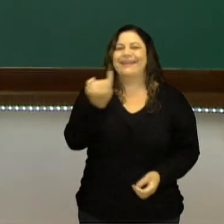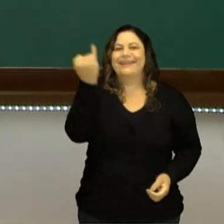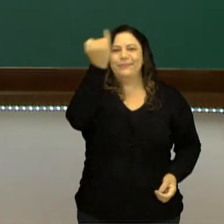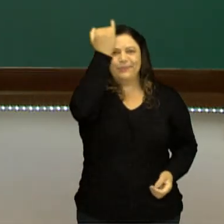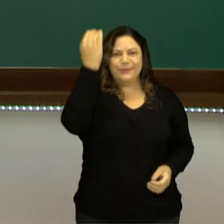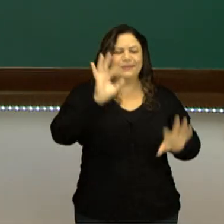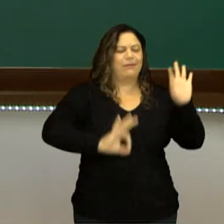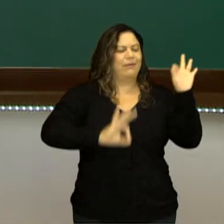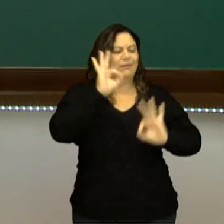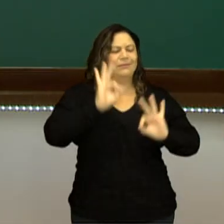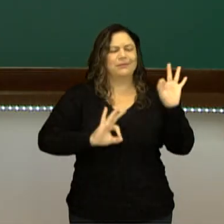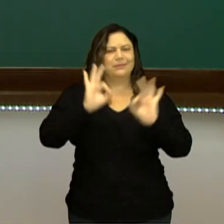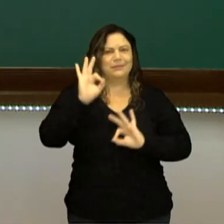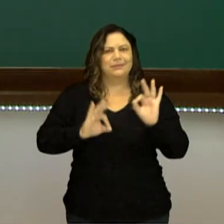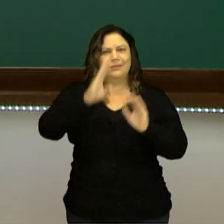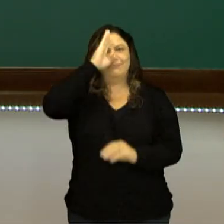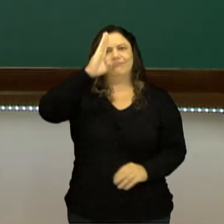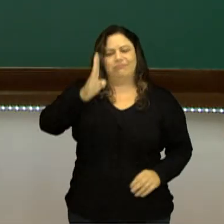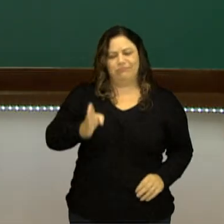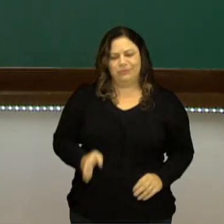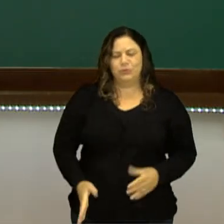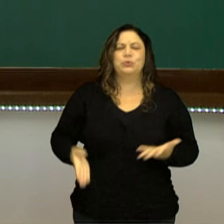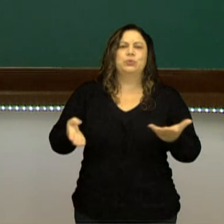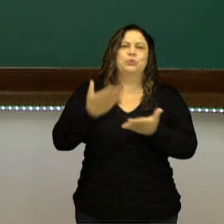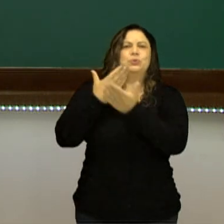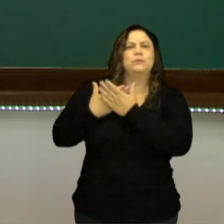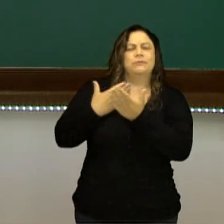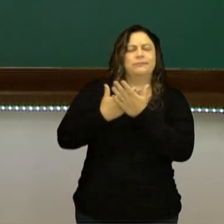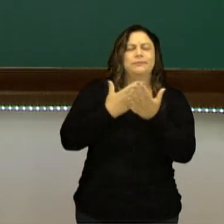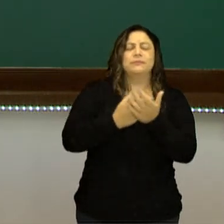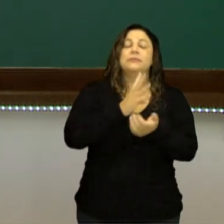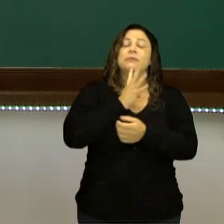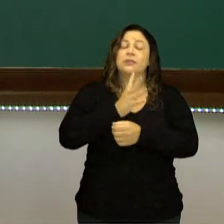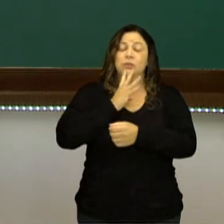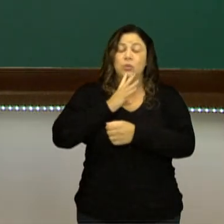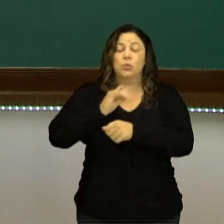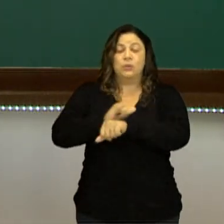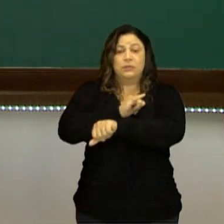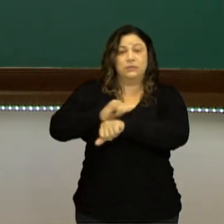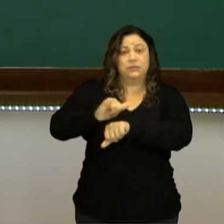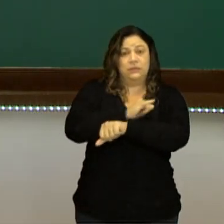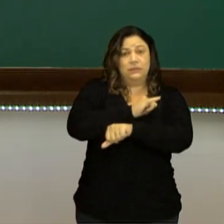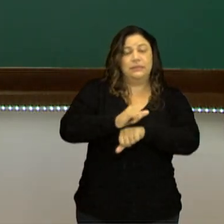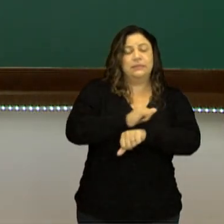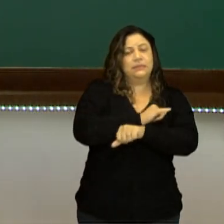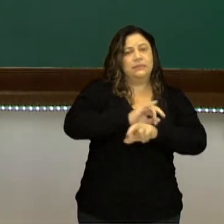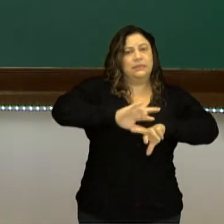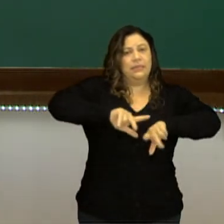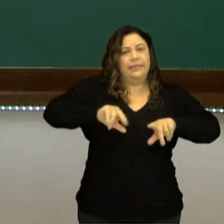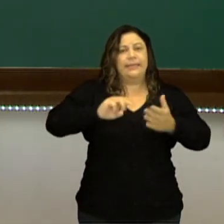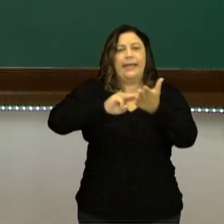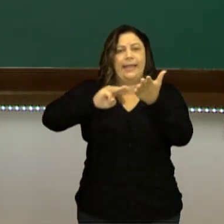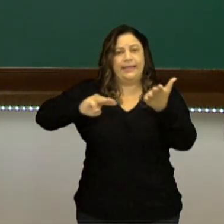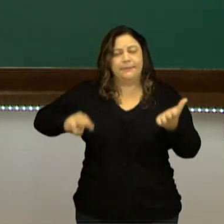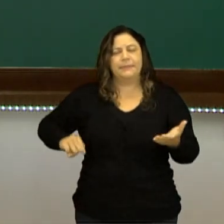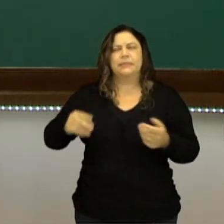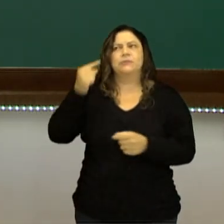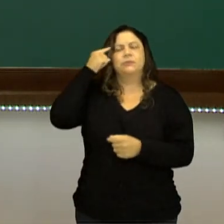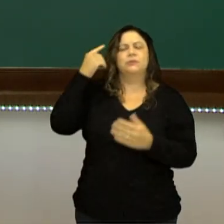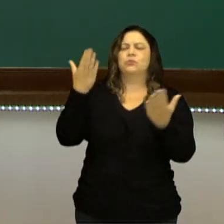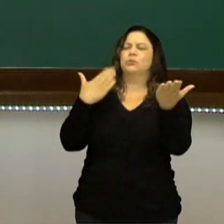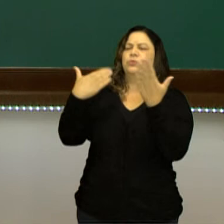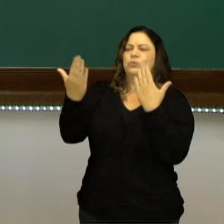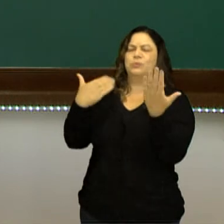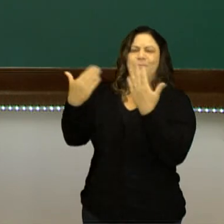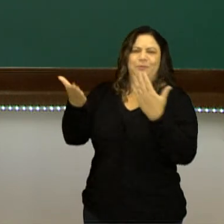a nossa rotina de estudo e conhecer as técnicas. Vejam quantas técnicas a gente, né, pensou no nosso bate-papo de hoje